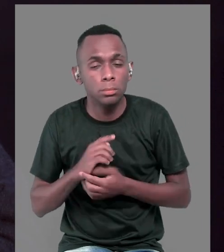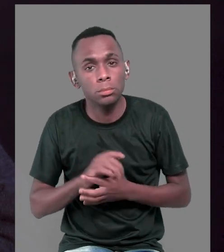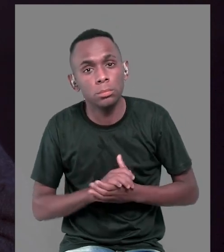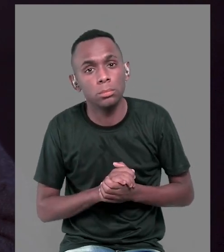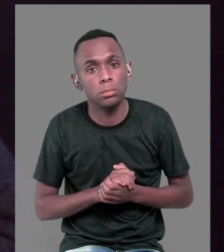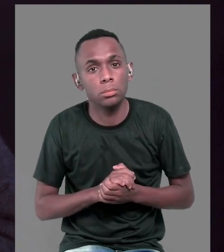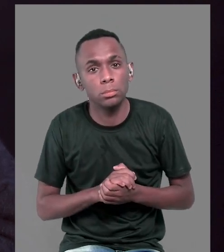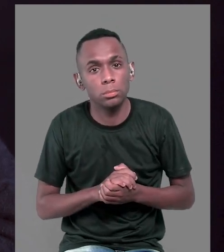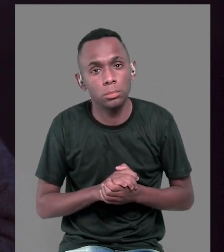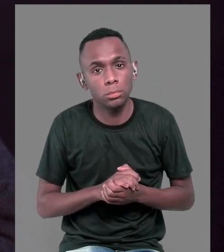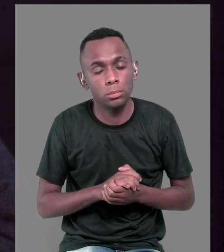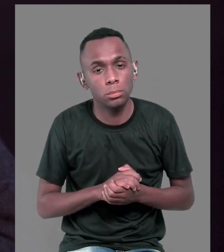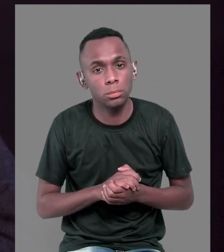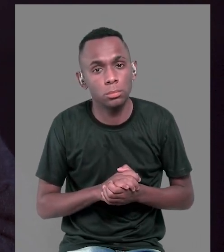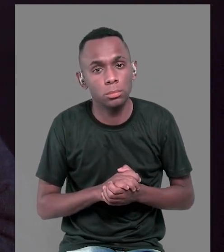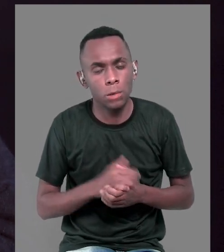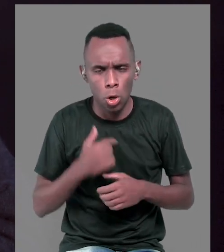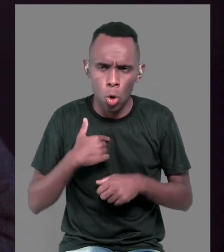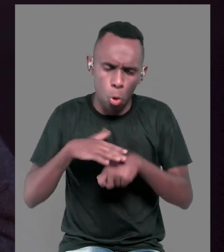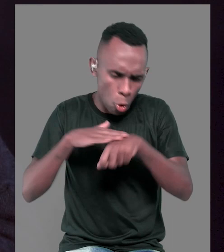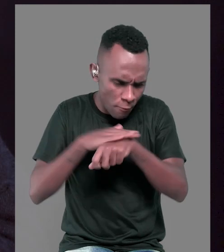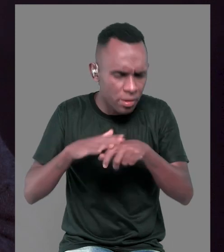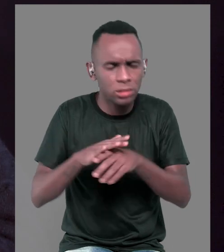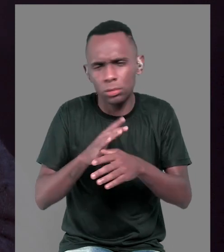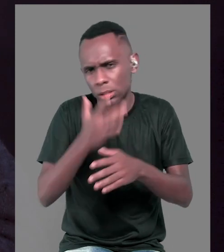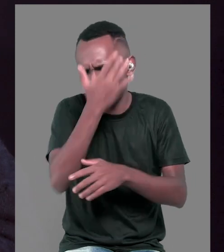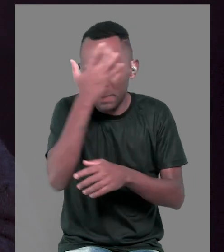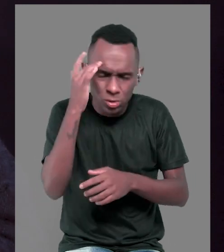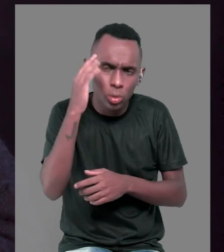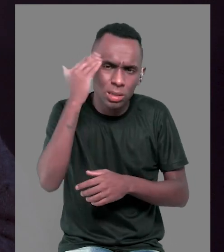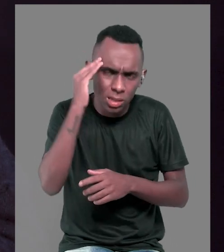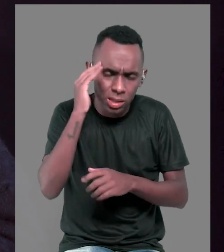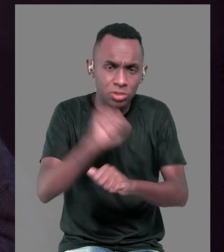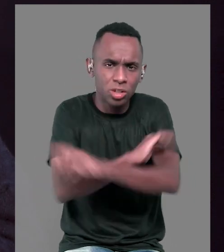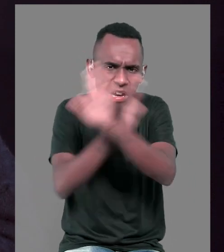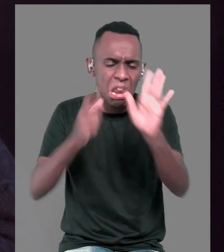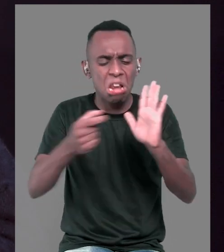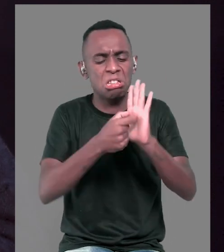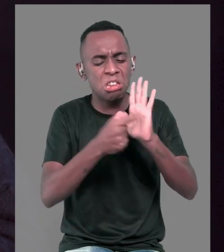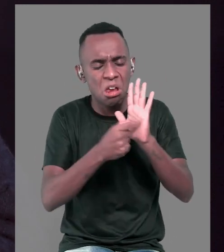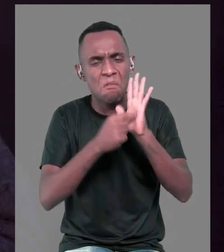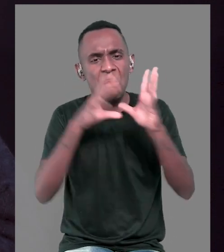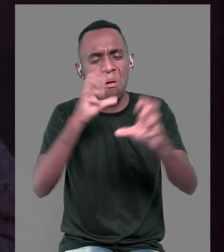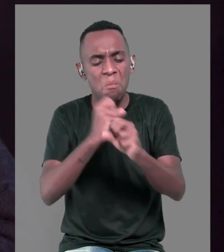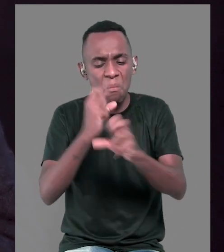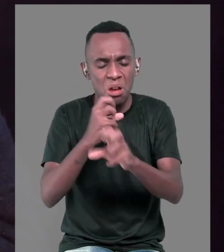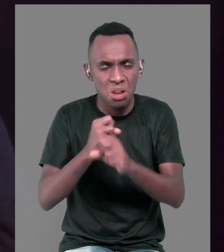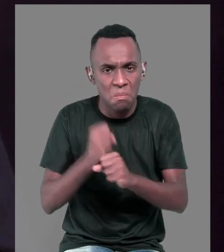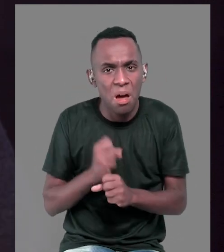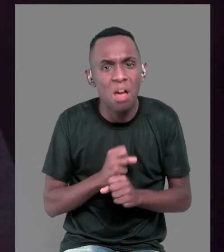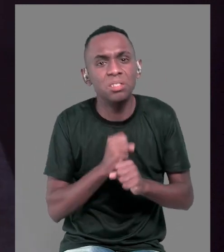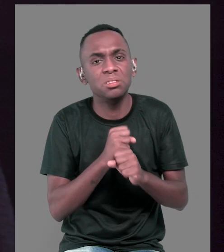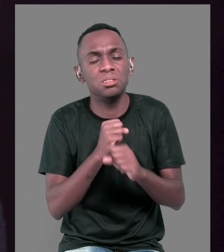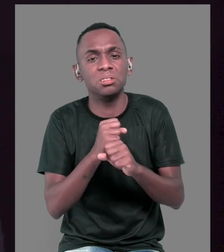E eu converso com as pessoas que entendem de inteligência artificial, de algoritmo, e sobre as decisões.